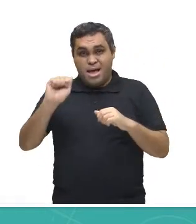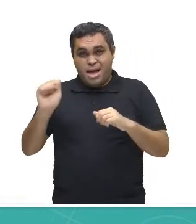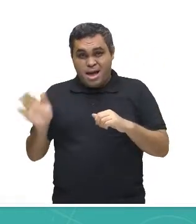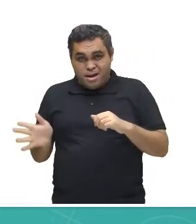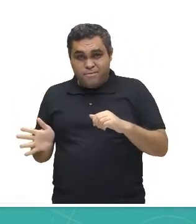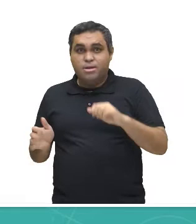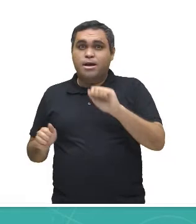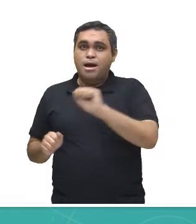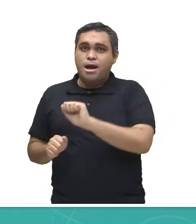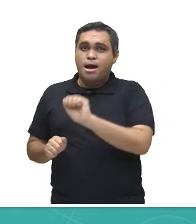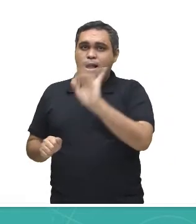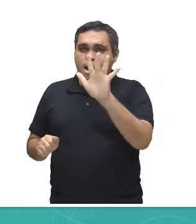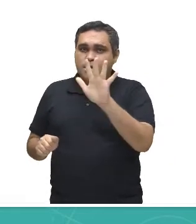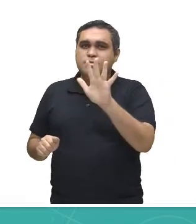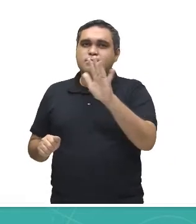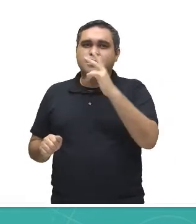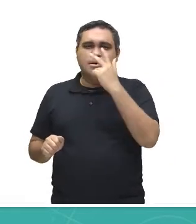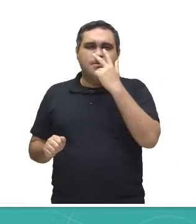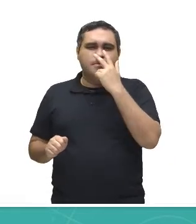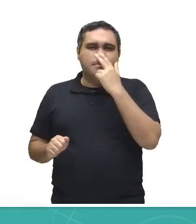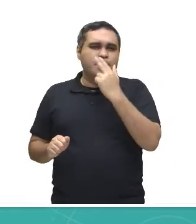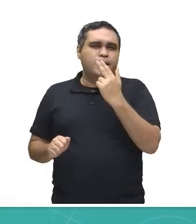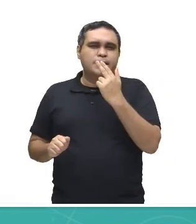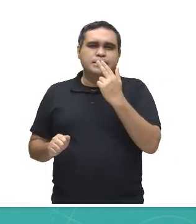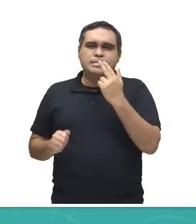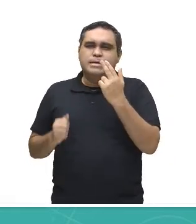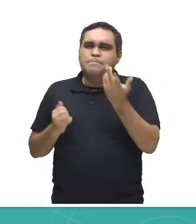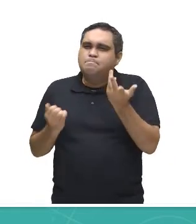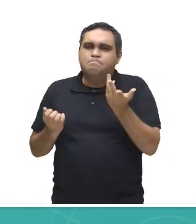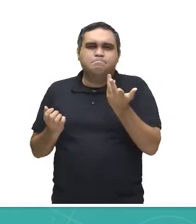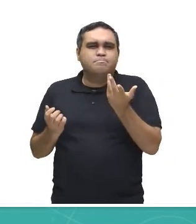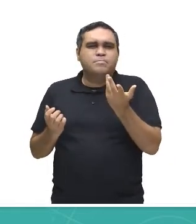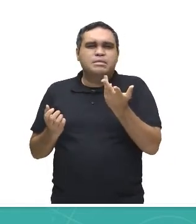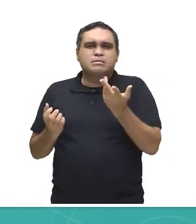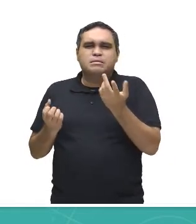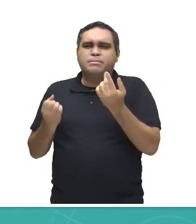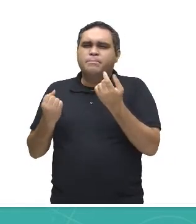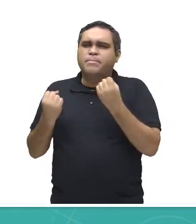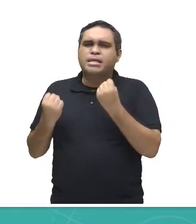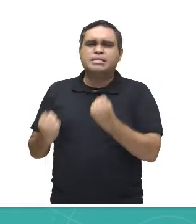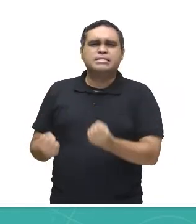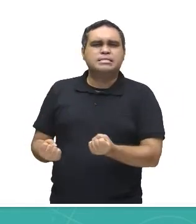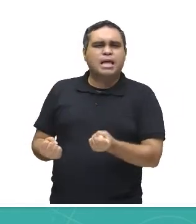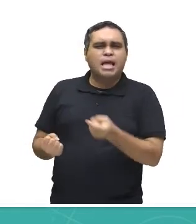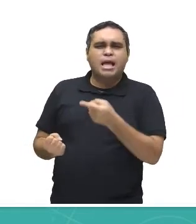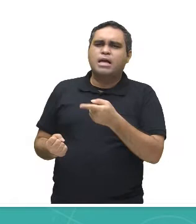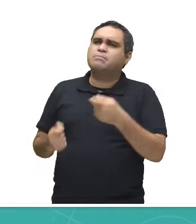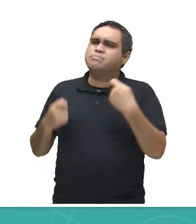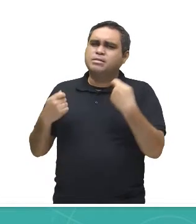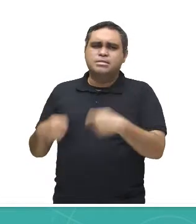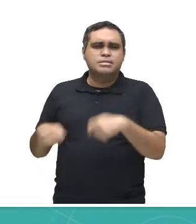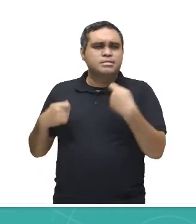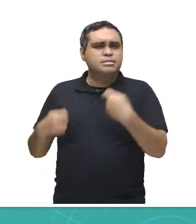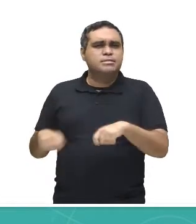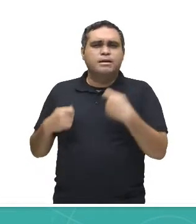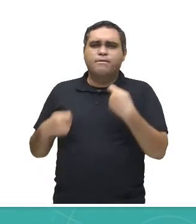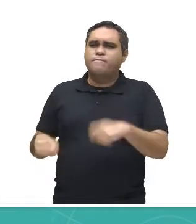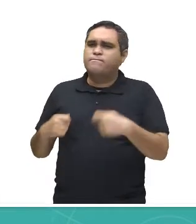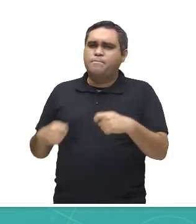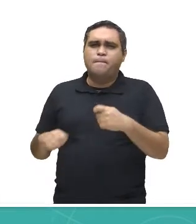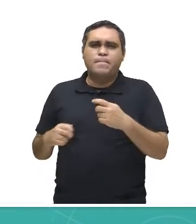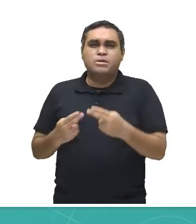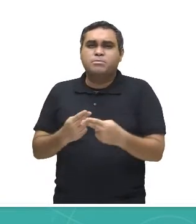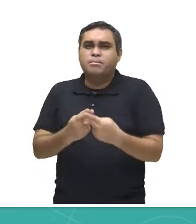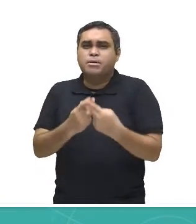Ásia eram como se fossem fardos, né? Que ela precisava carregar, ela precisava, tinha a missão